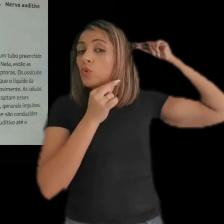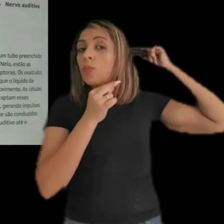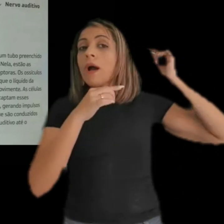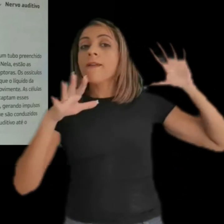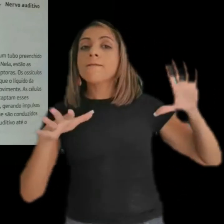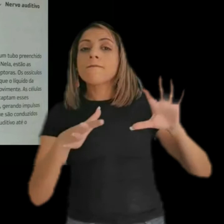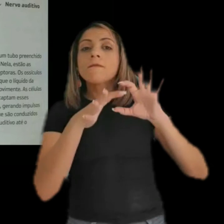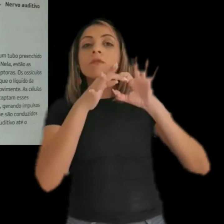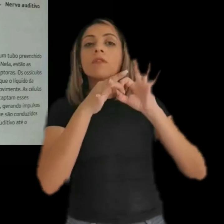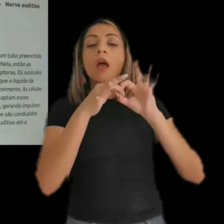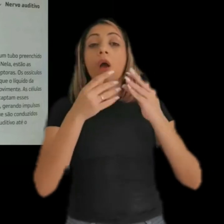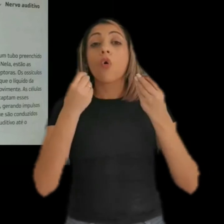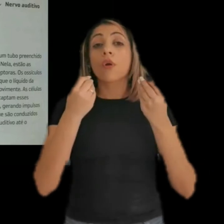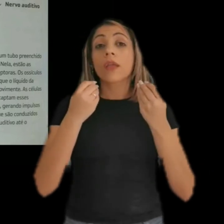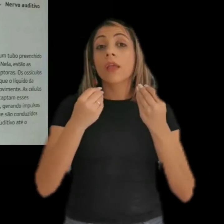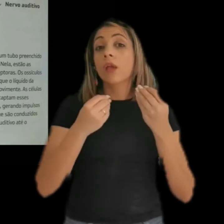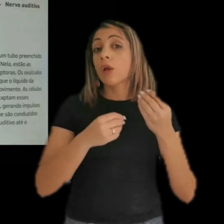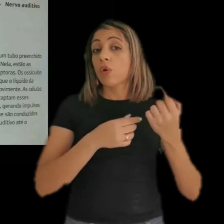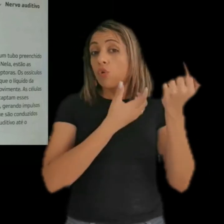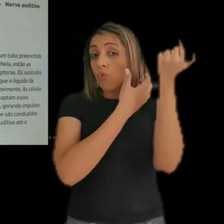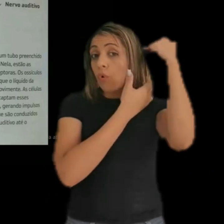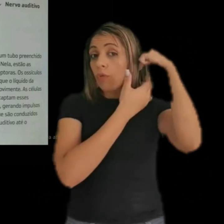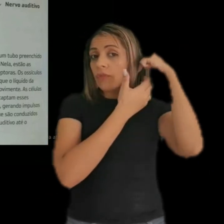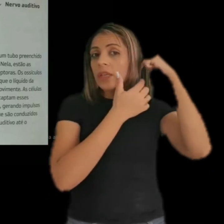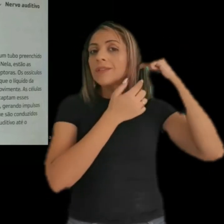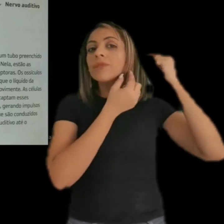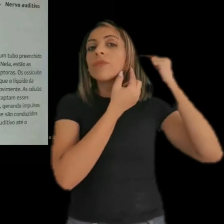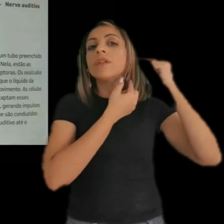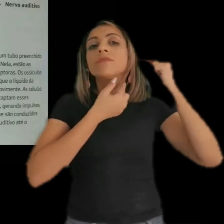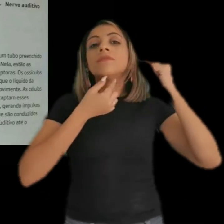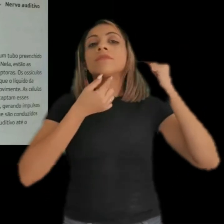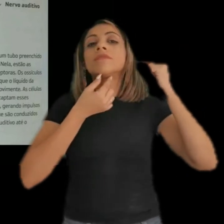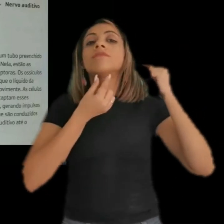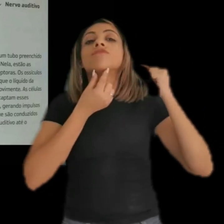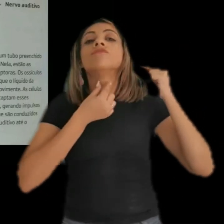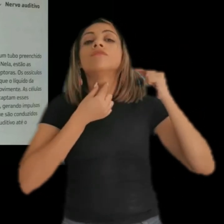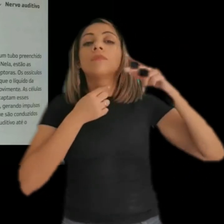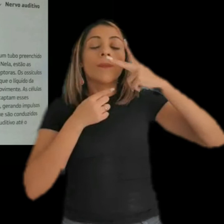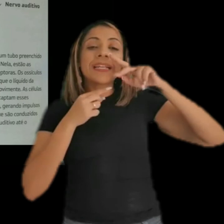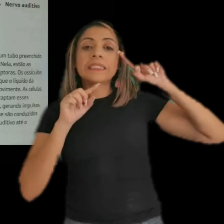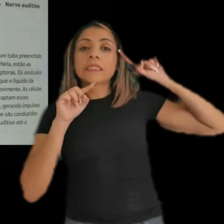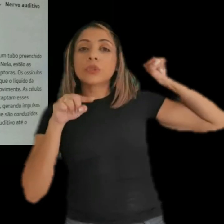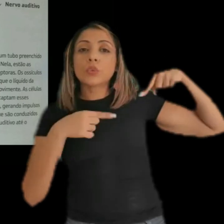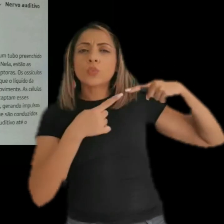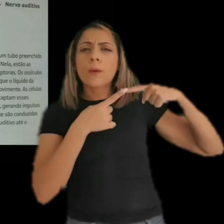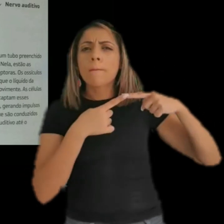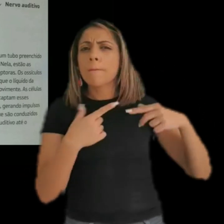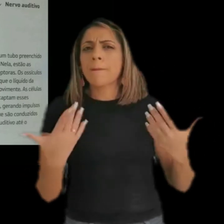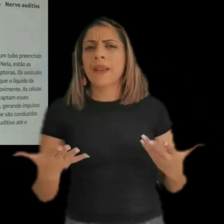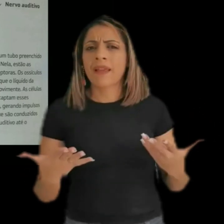na verdade, com a faringe. E ela serve para diminuir um pouco a